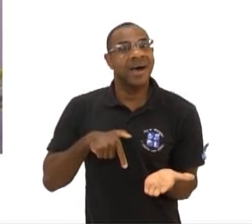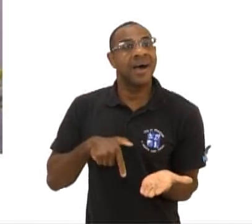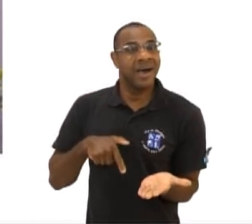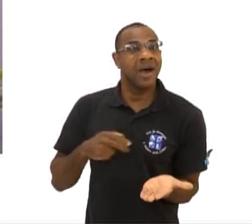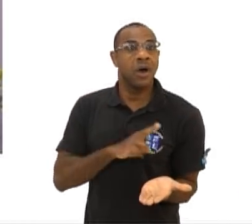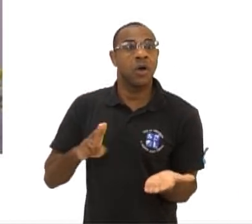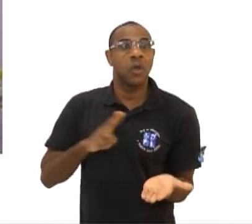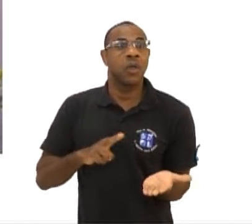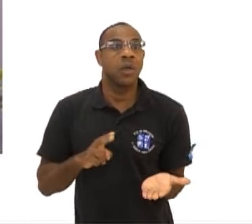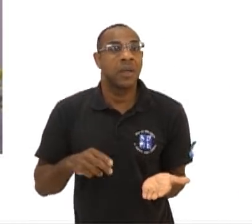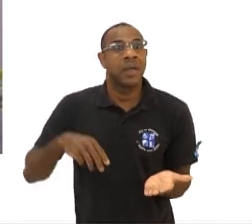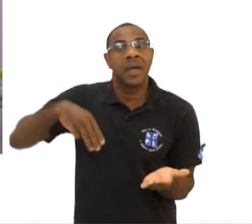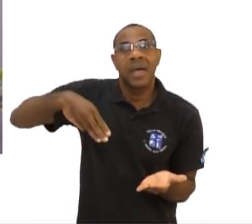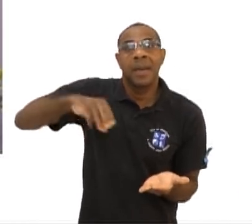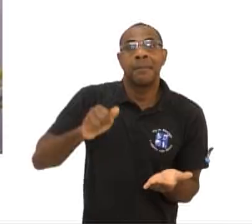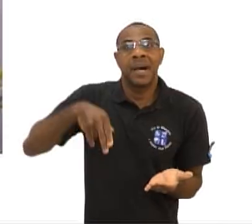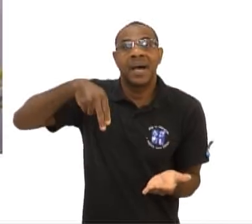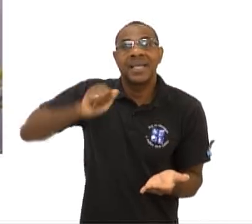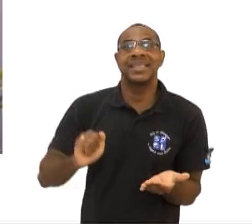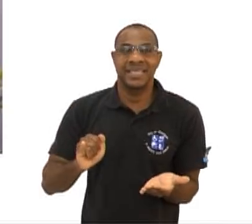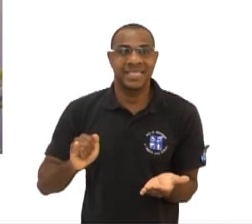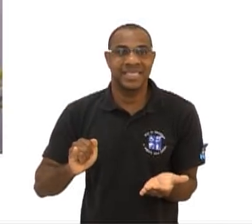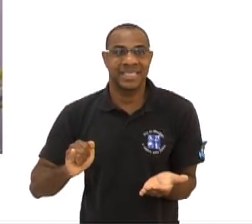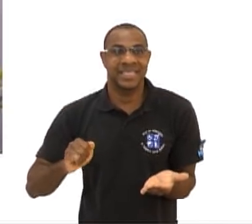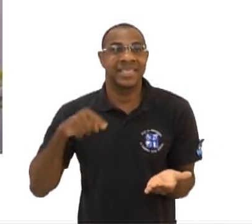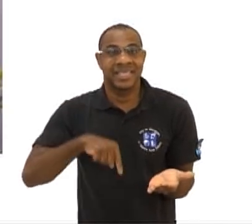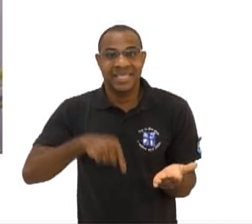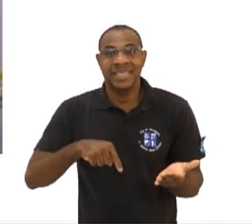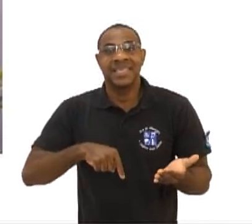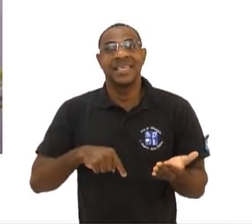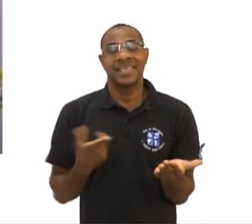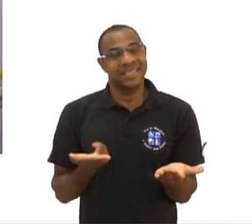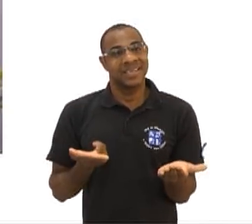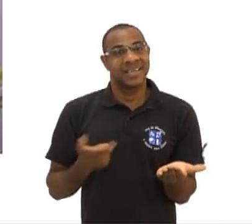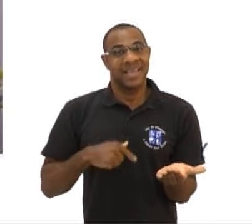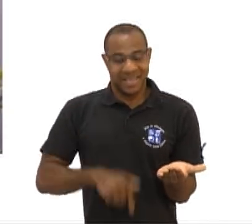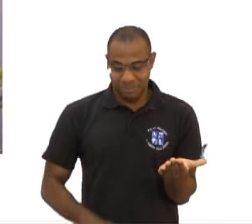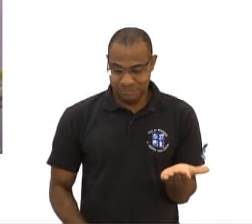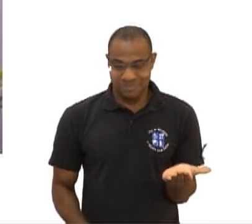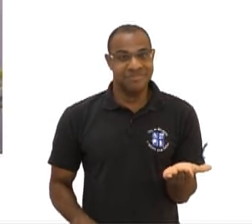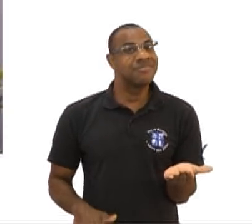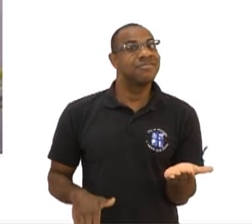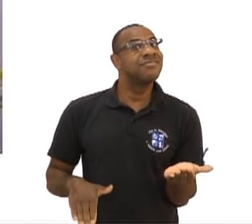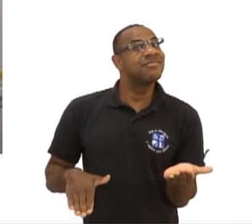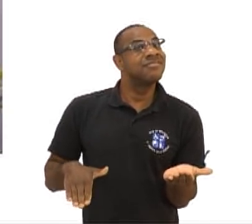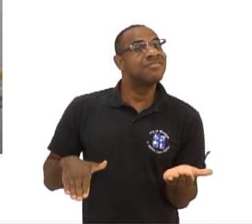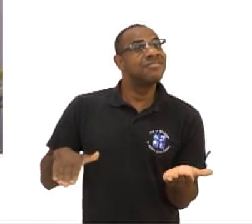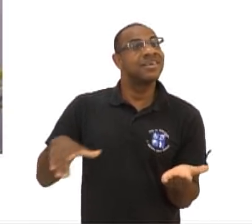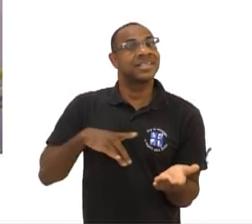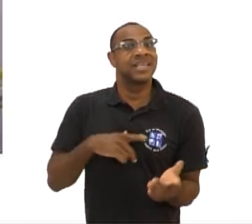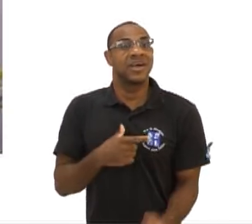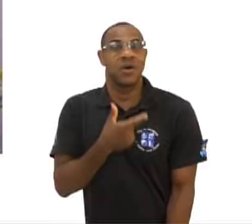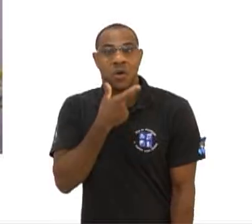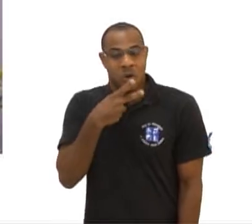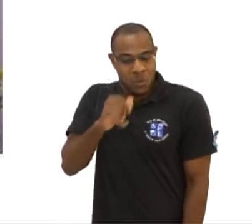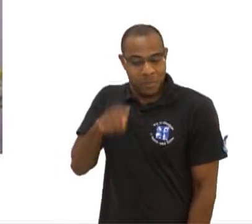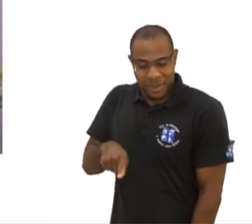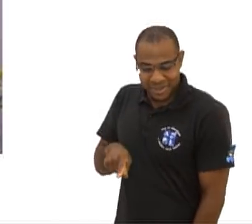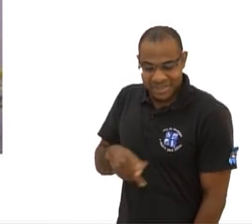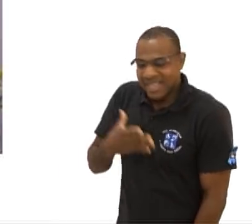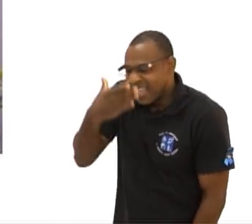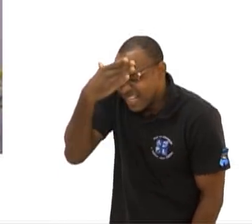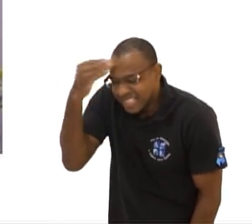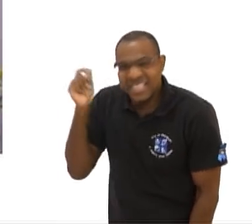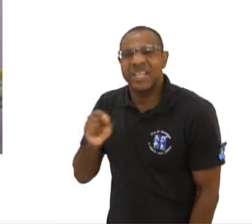nome dela era Mani. Mani virou a alma da aldeia. Inclusive, o cacique até esqueceu a história de